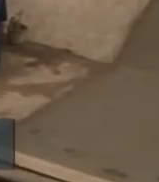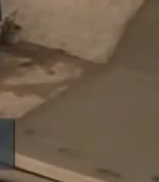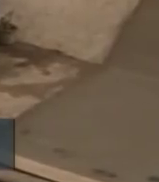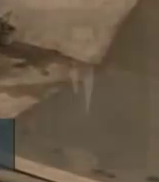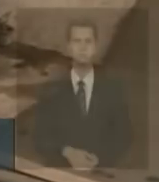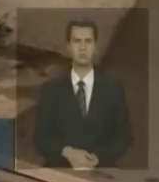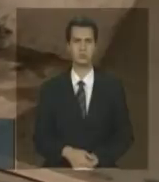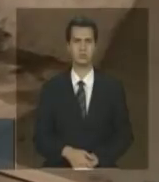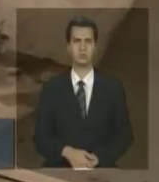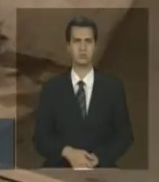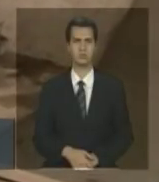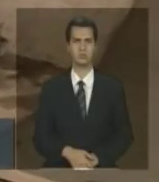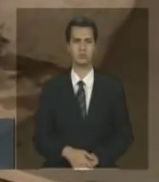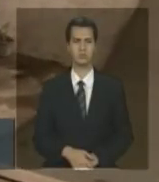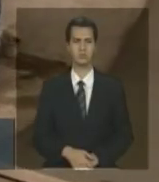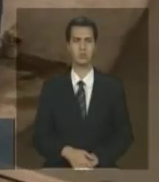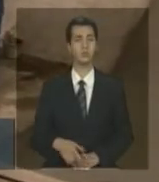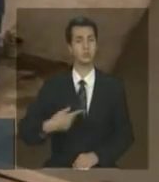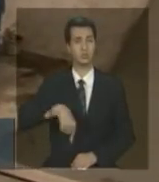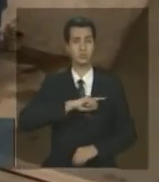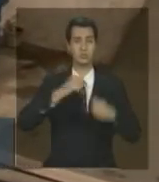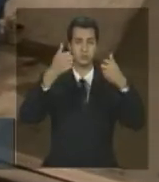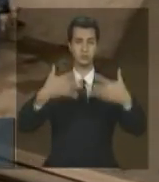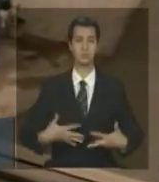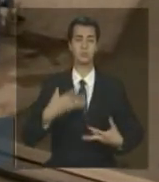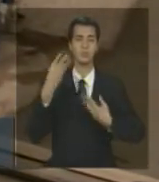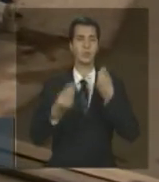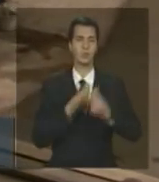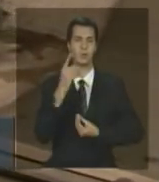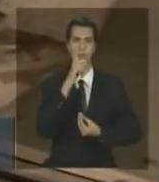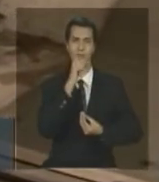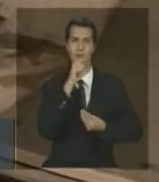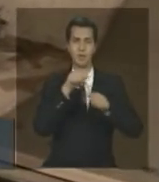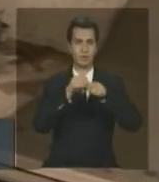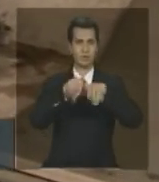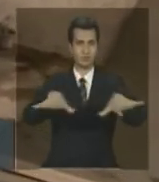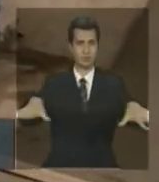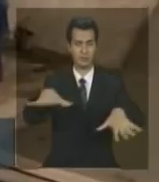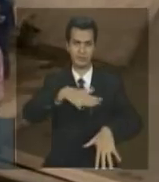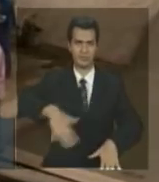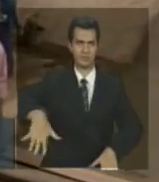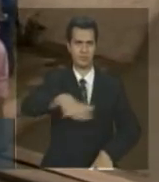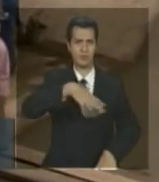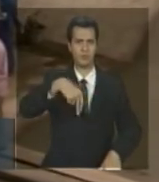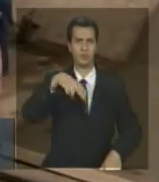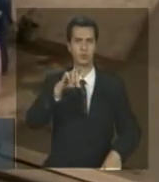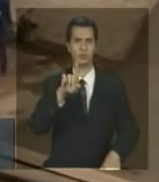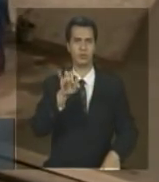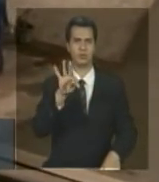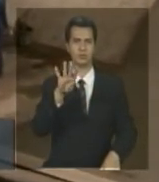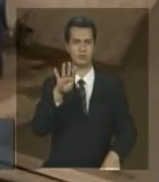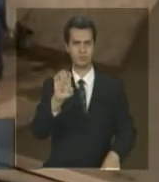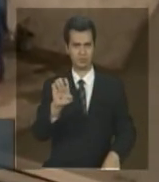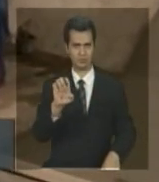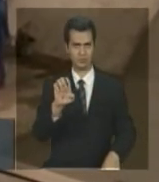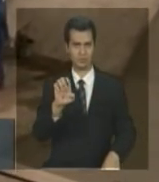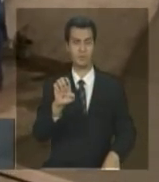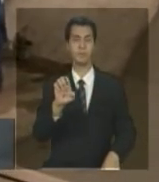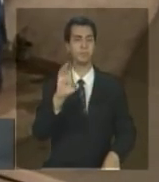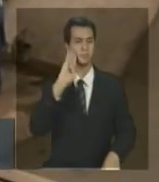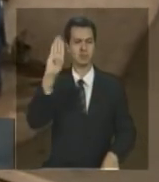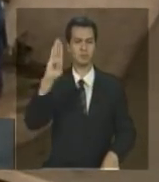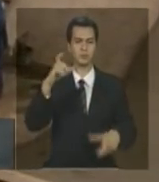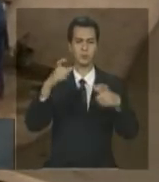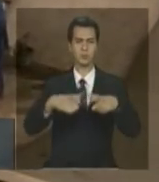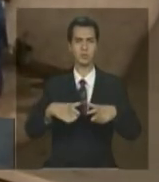Bom, nós estamos falando da irregularidade da distribuição de recursos hídricos na região do Nordeste, no semiárido